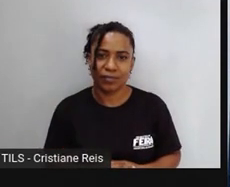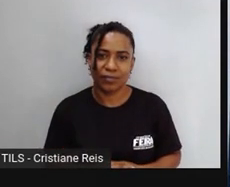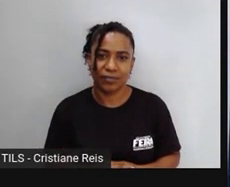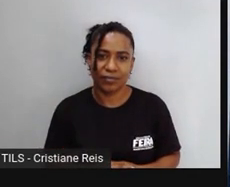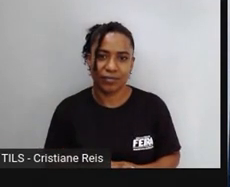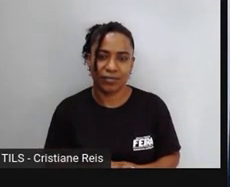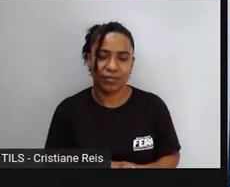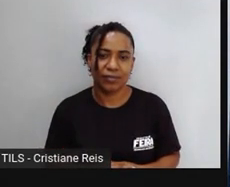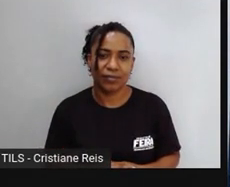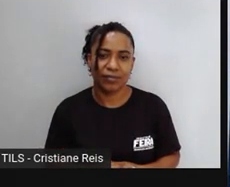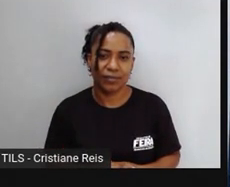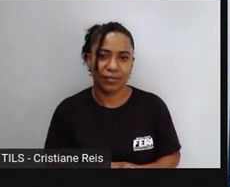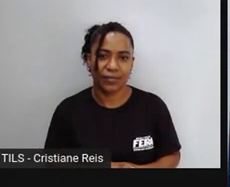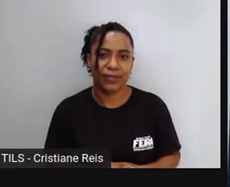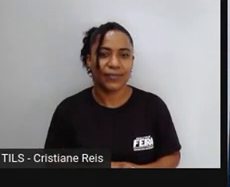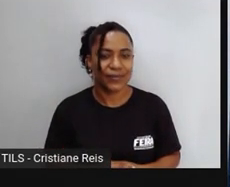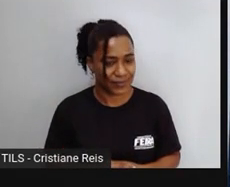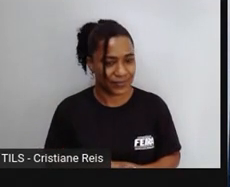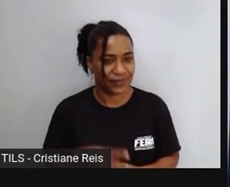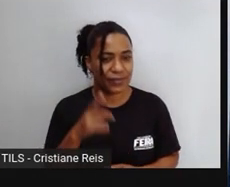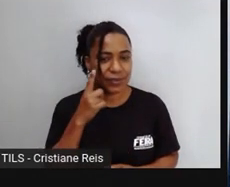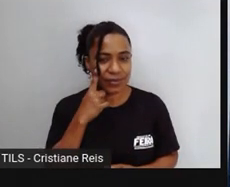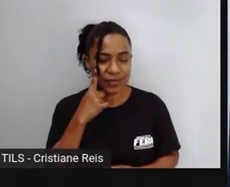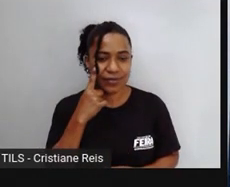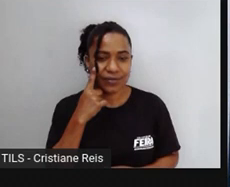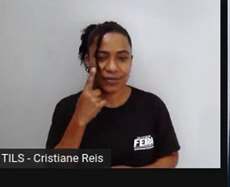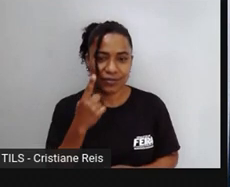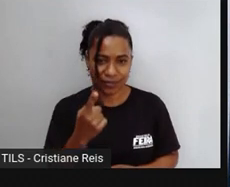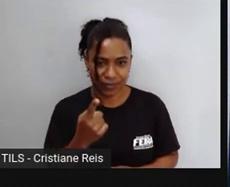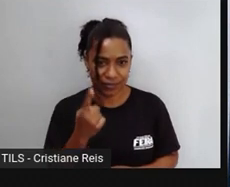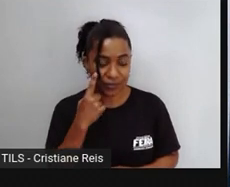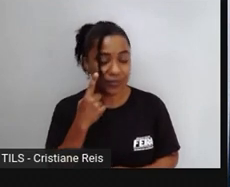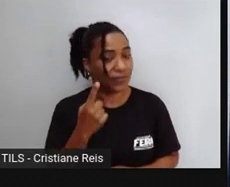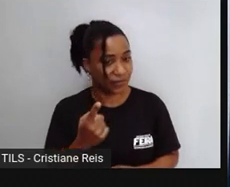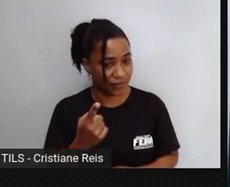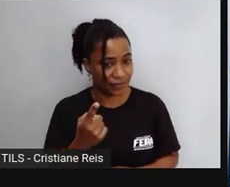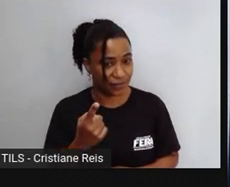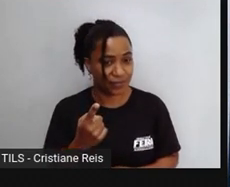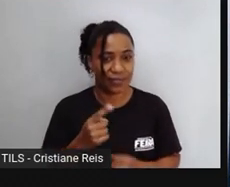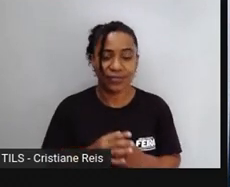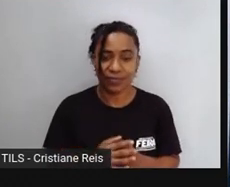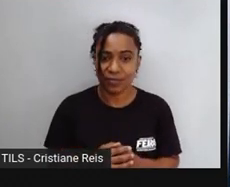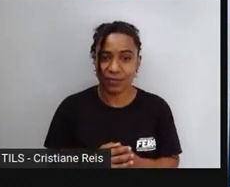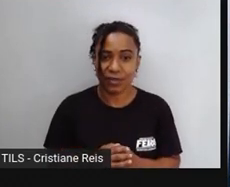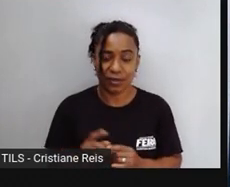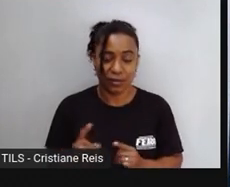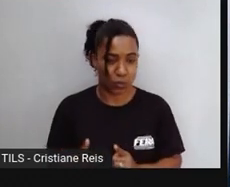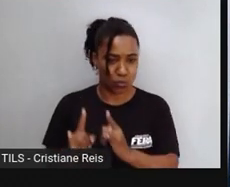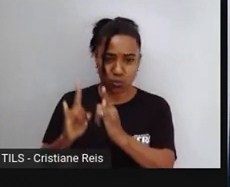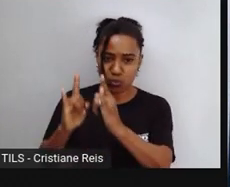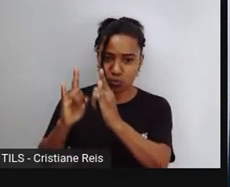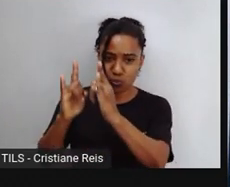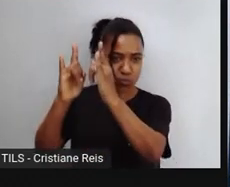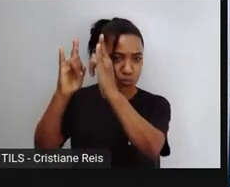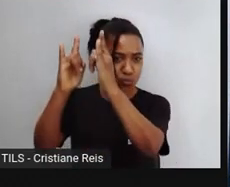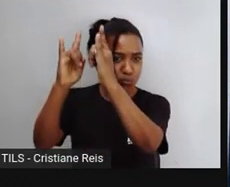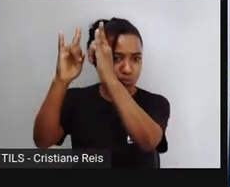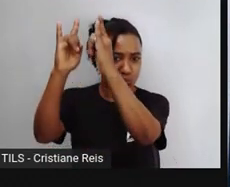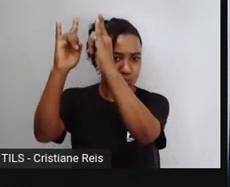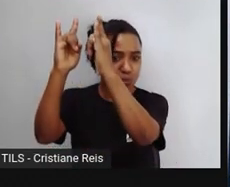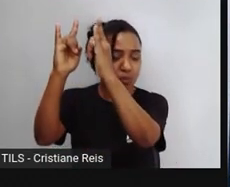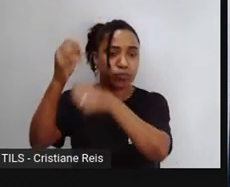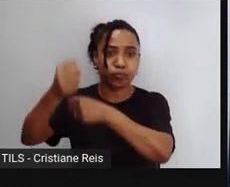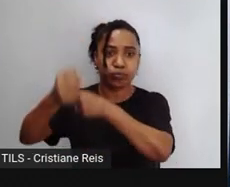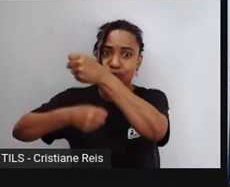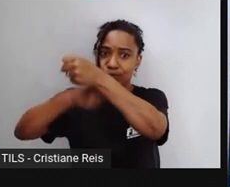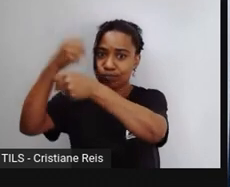Skyscraper. Olha aqui, as imagens, né, já são autoexplicativas. Então, são aqueles grandes edifícios.